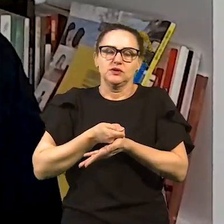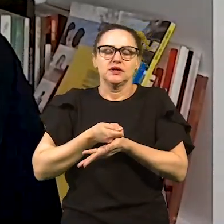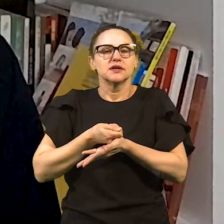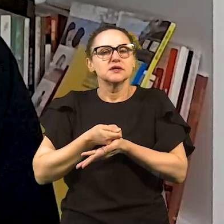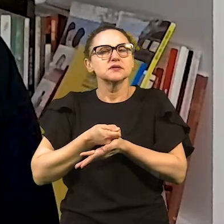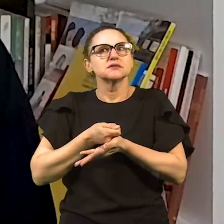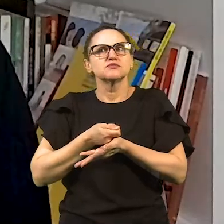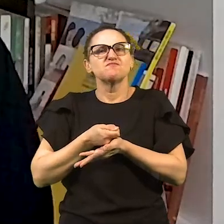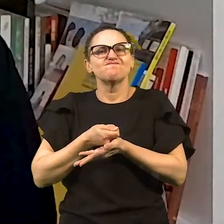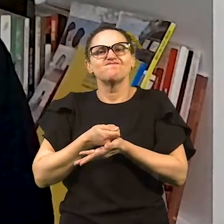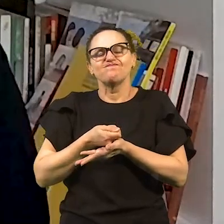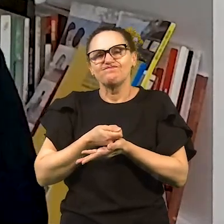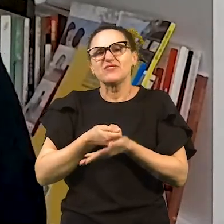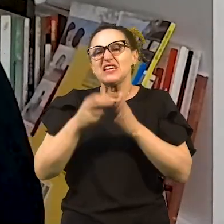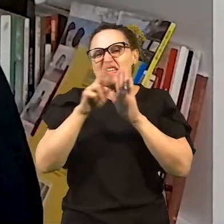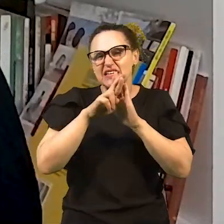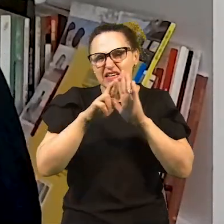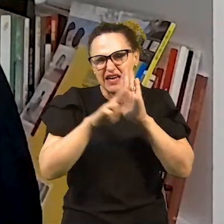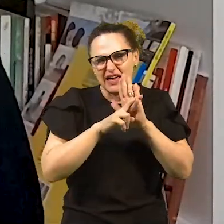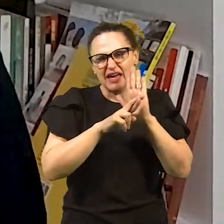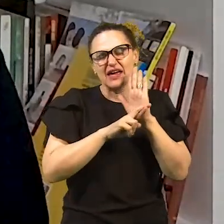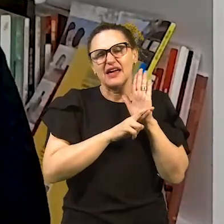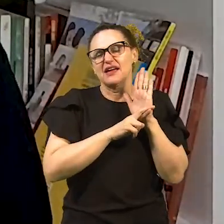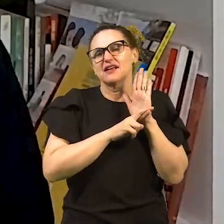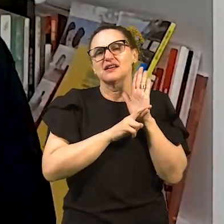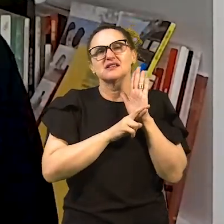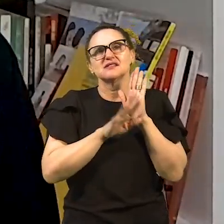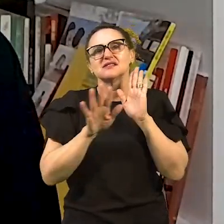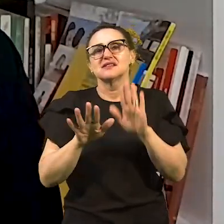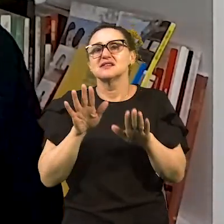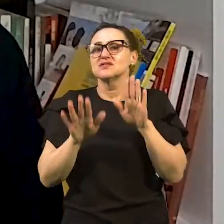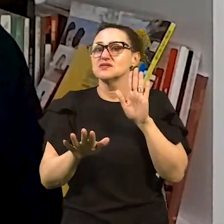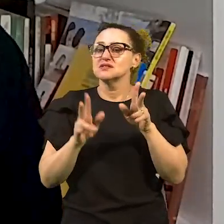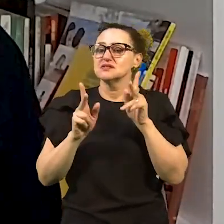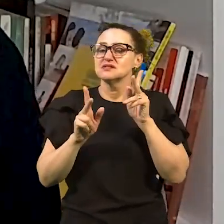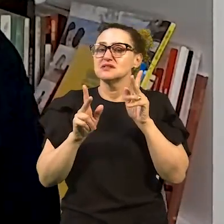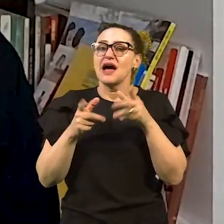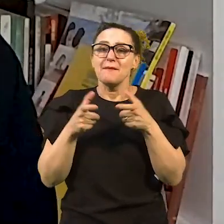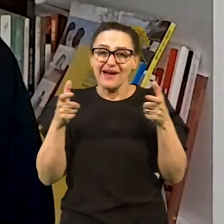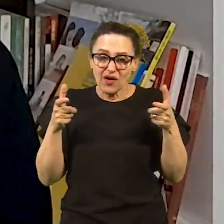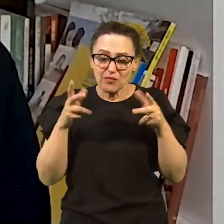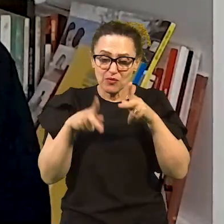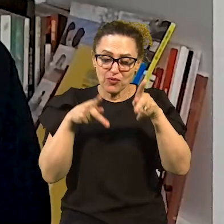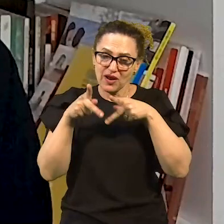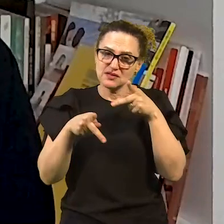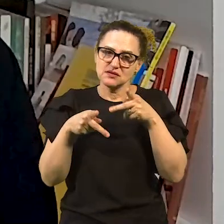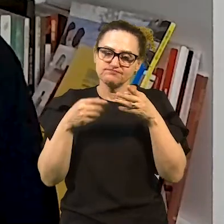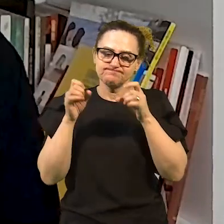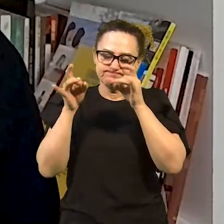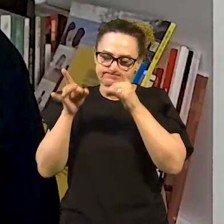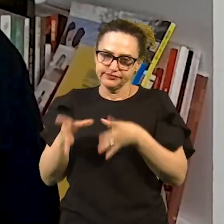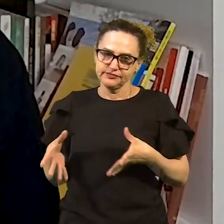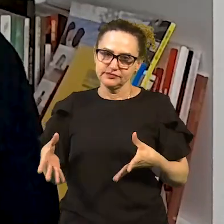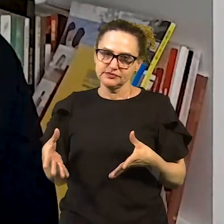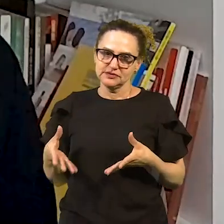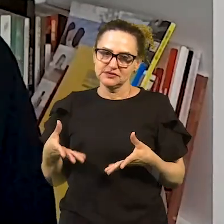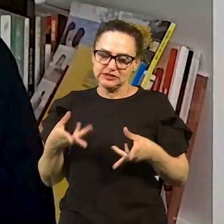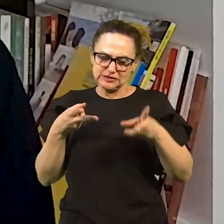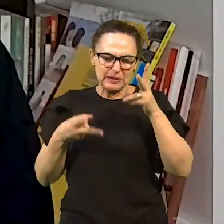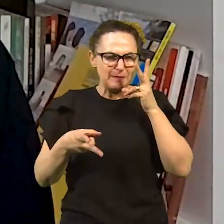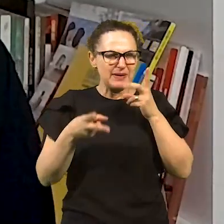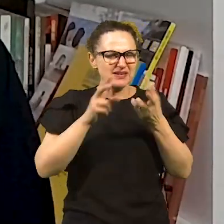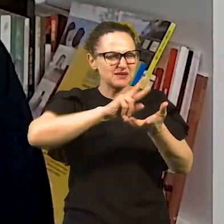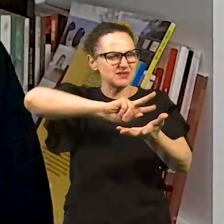em relação a uma população que na maior parte das vezes é abandonada. Então a gente percebe a diversidade, né,